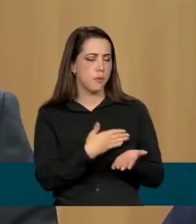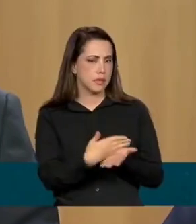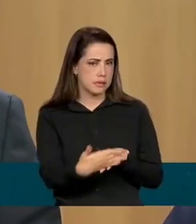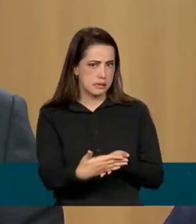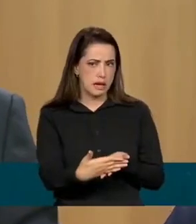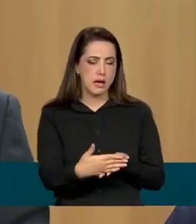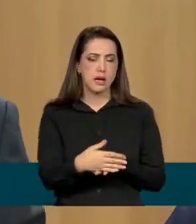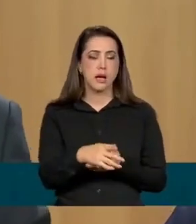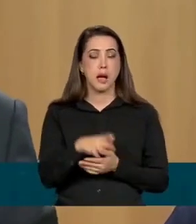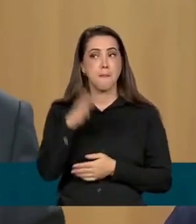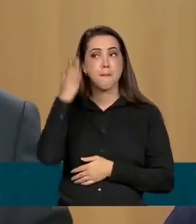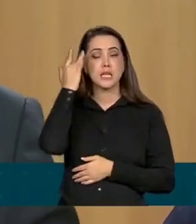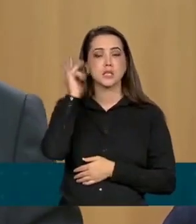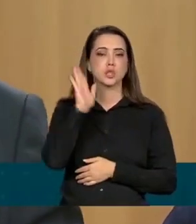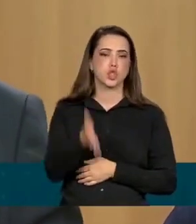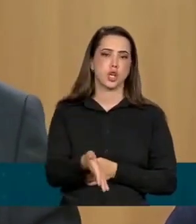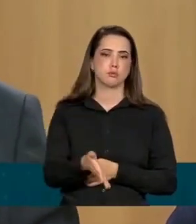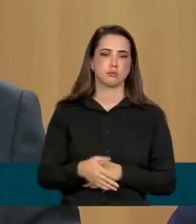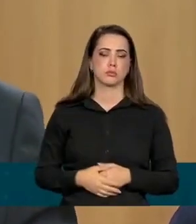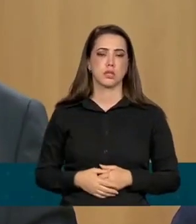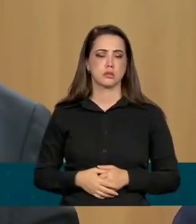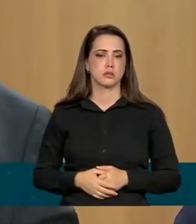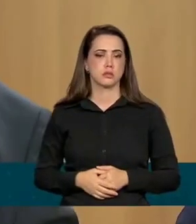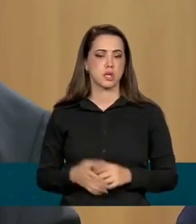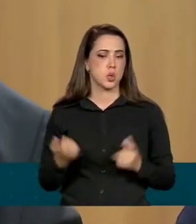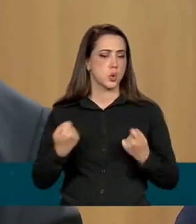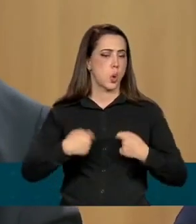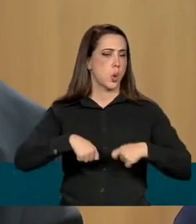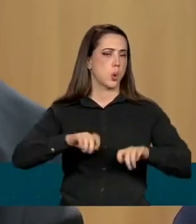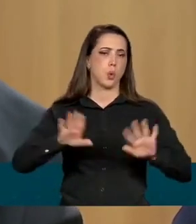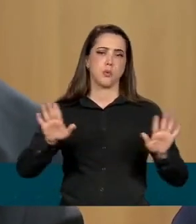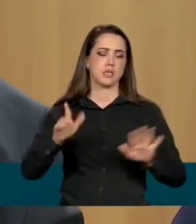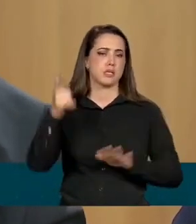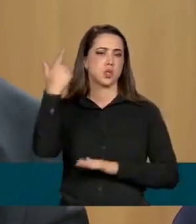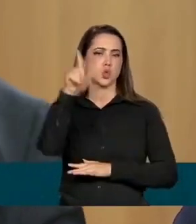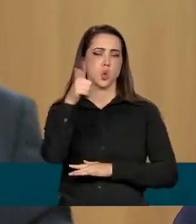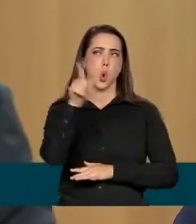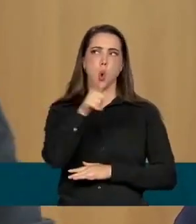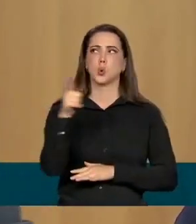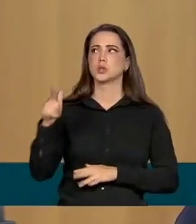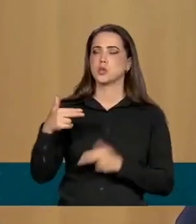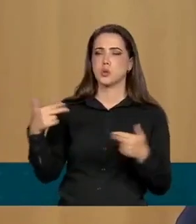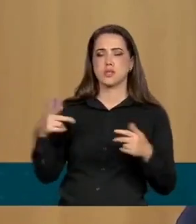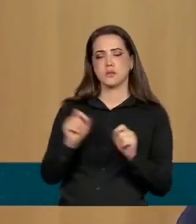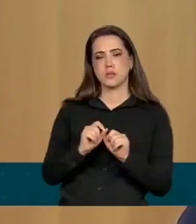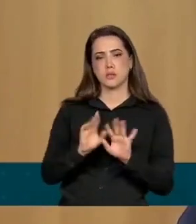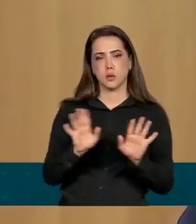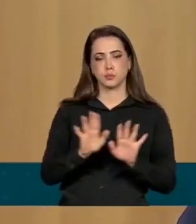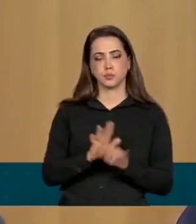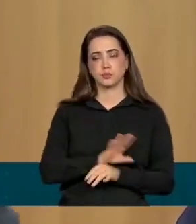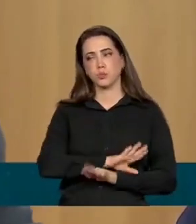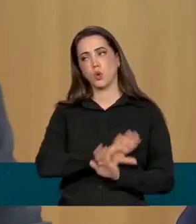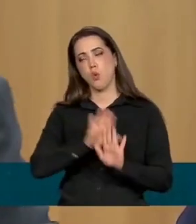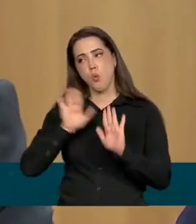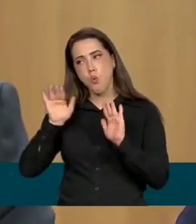cidadãos e cidadãs, amanhã. Não há necessidade de outras providências. Em